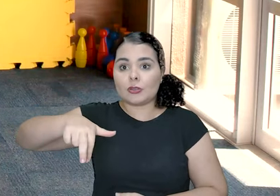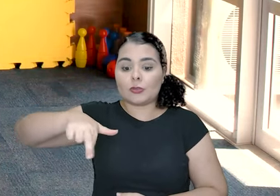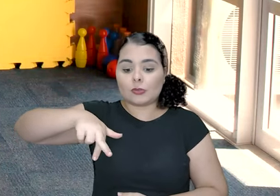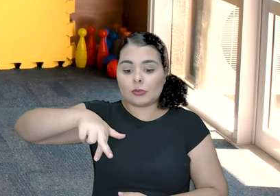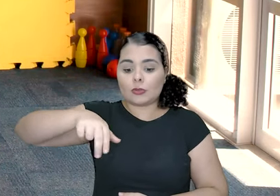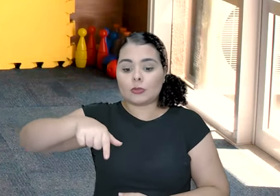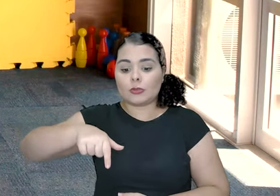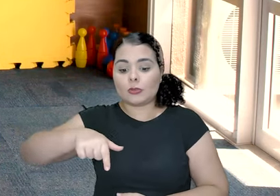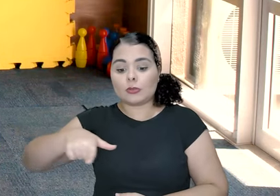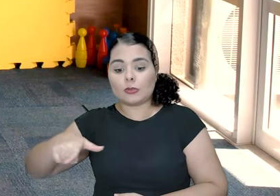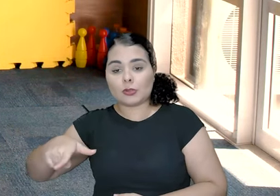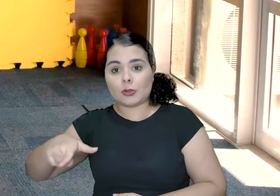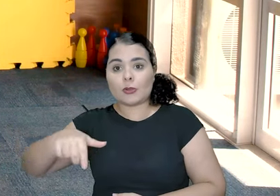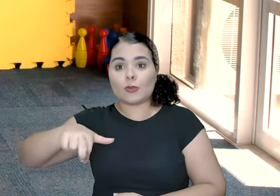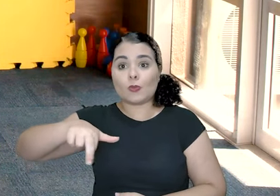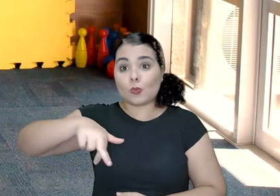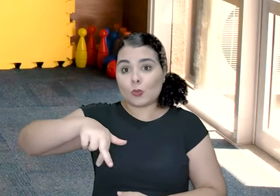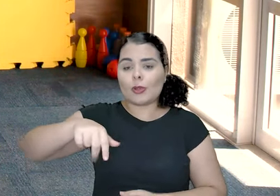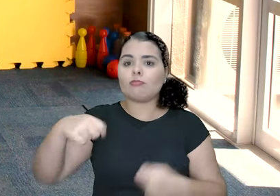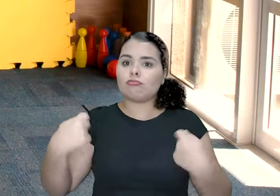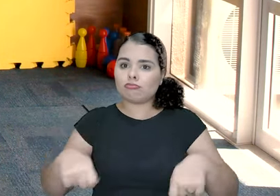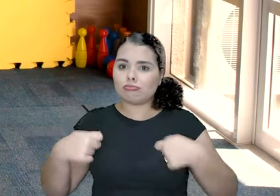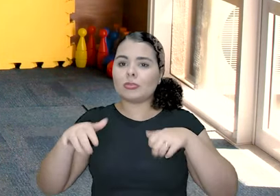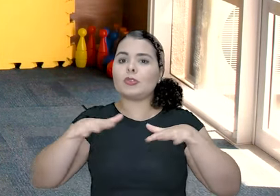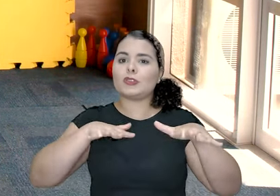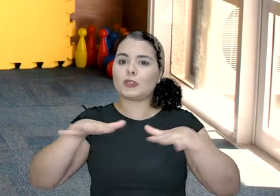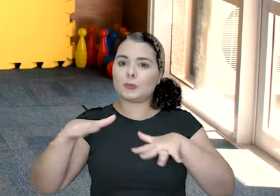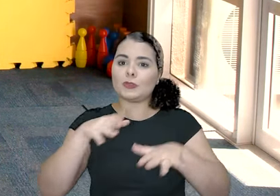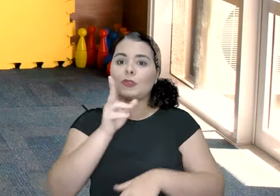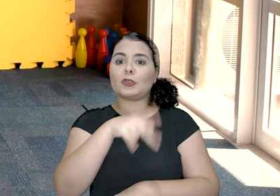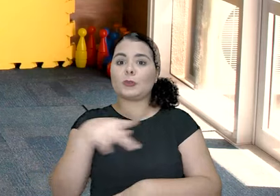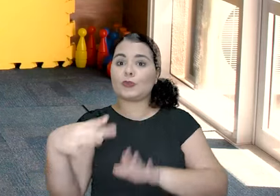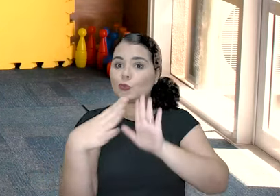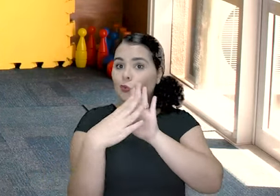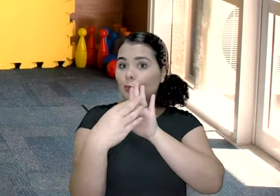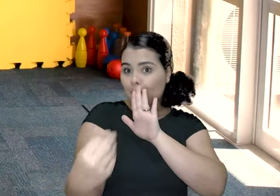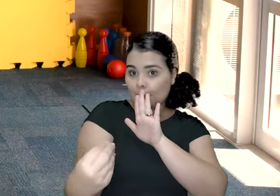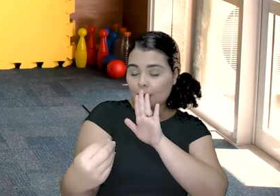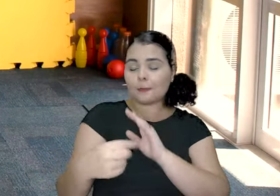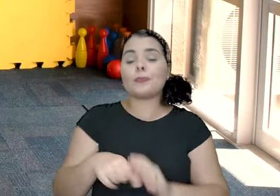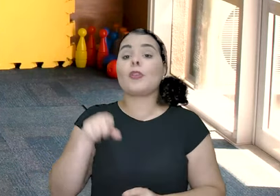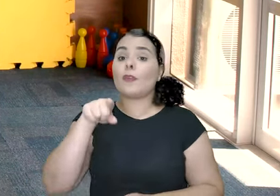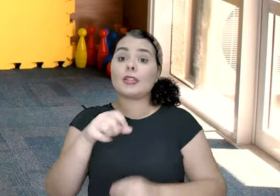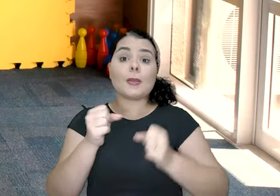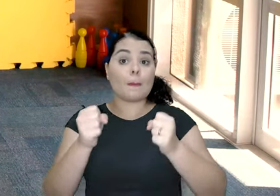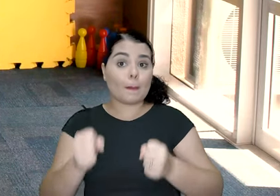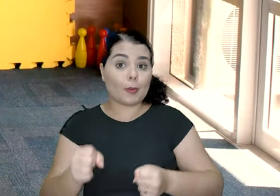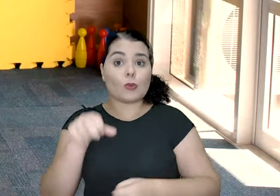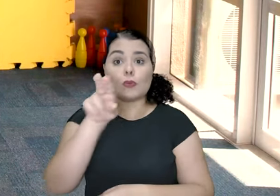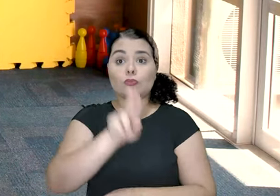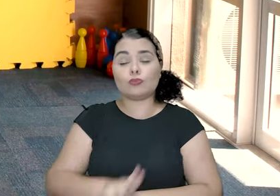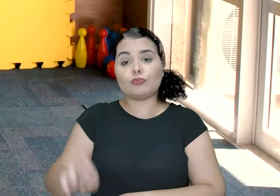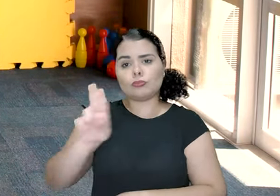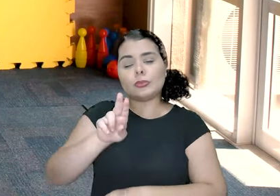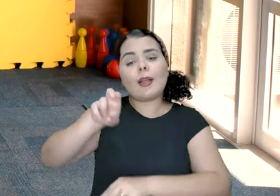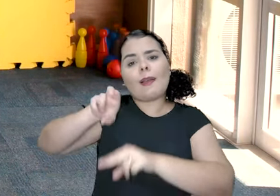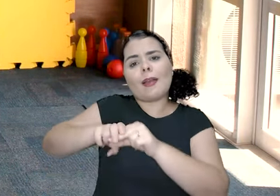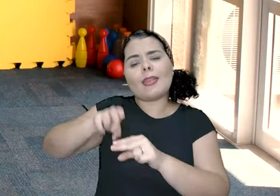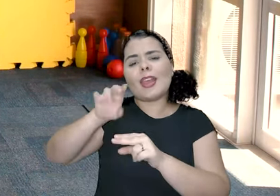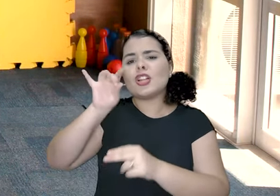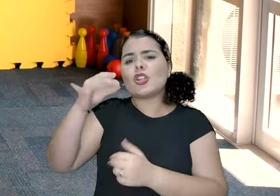afastando. Cruza e volta. Pode usar de novo a cadeira para seu